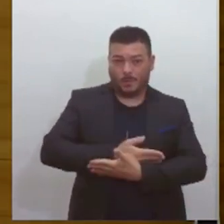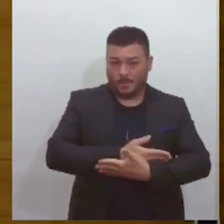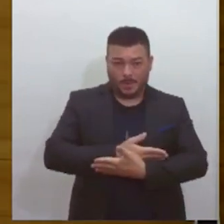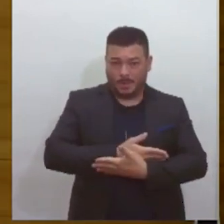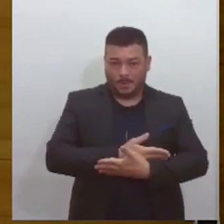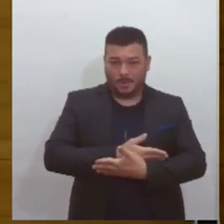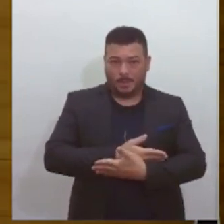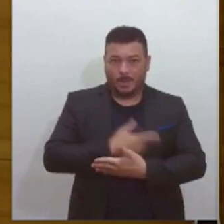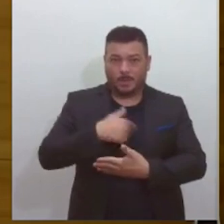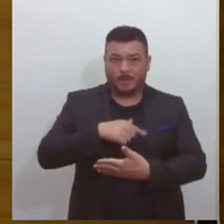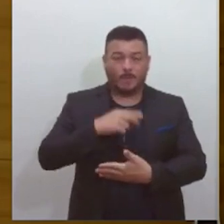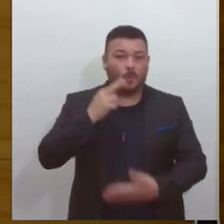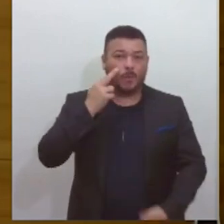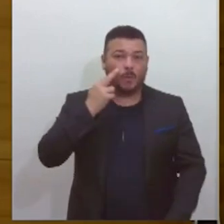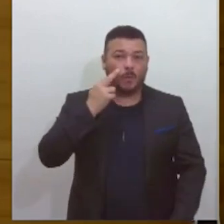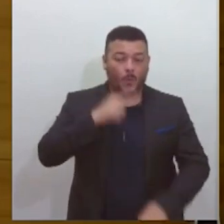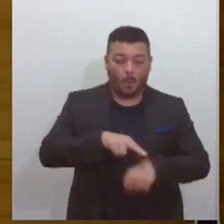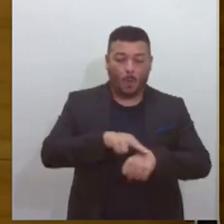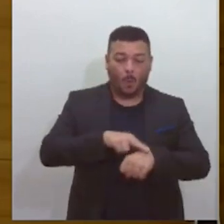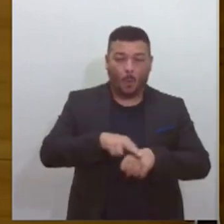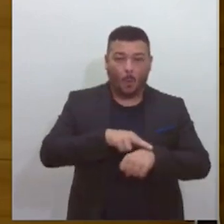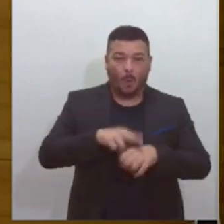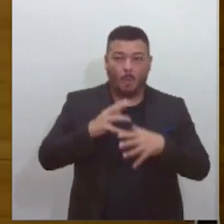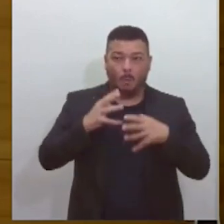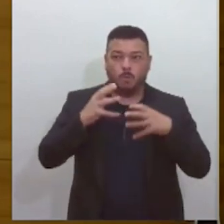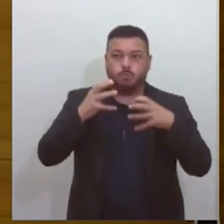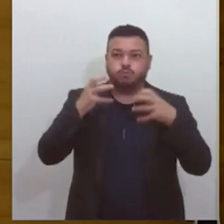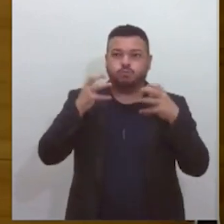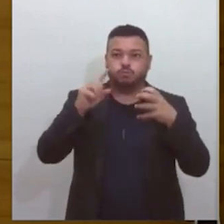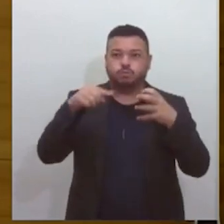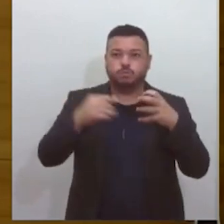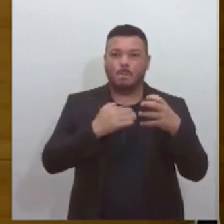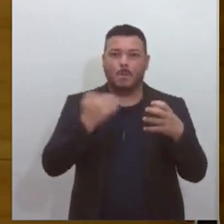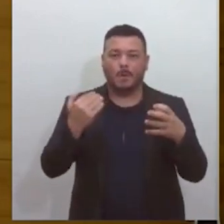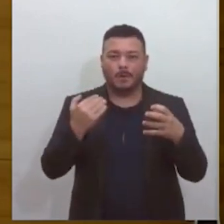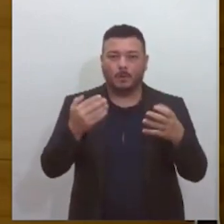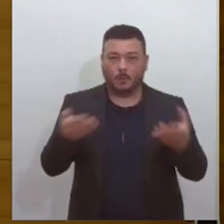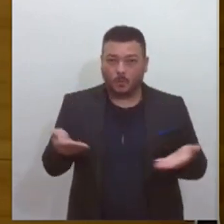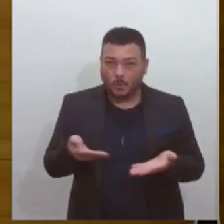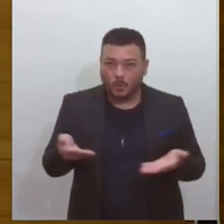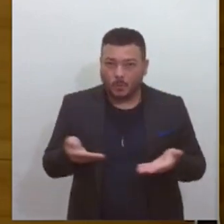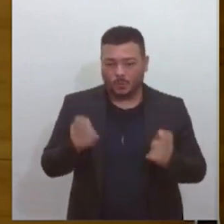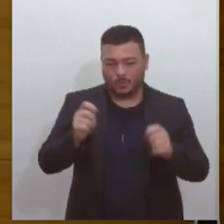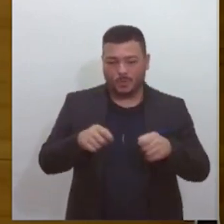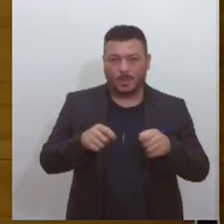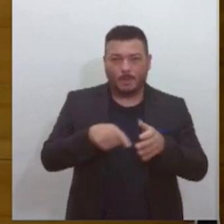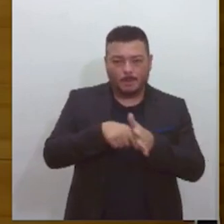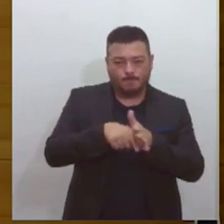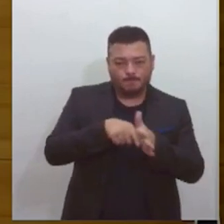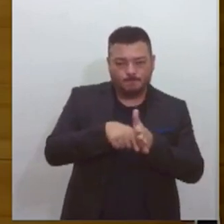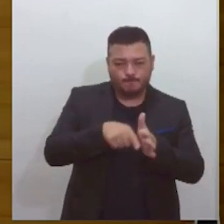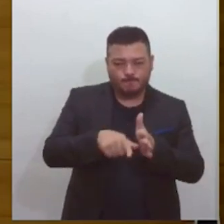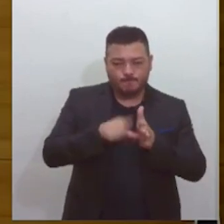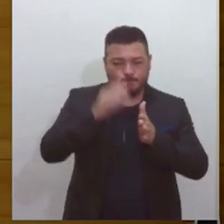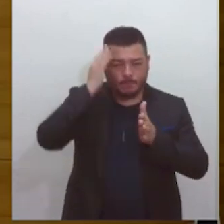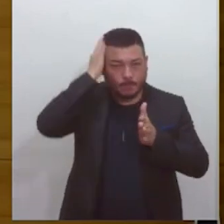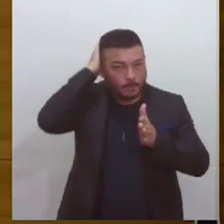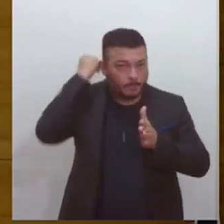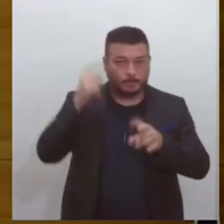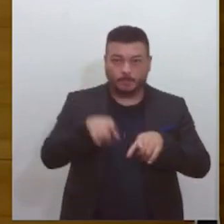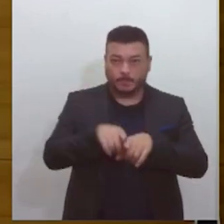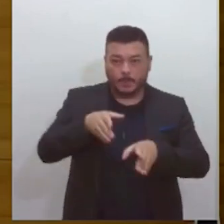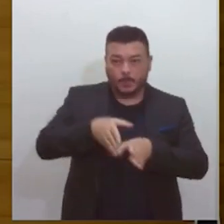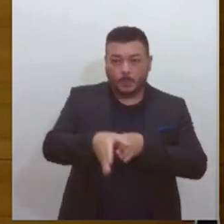morreu. Mas hoje não, hoje com o eco fetal você faz um planejamento, você diagnostica, orienta e